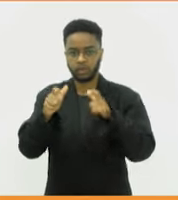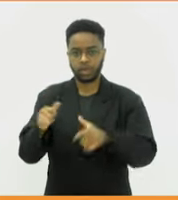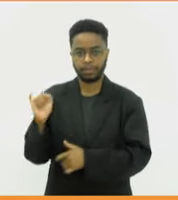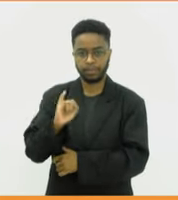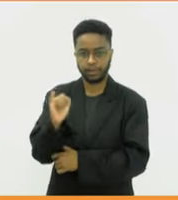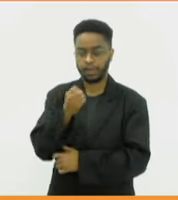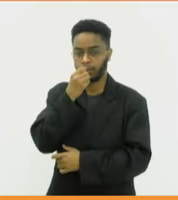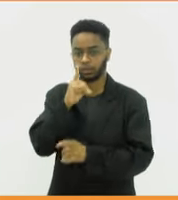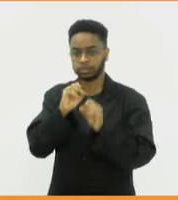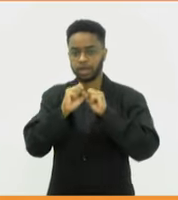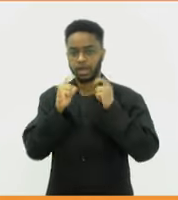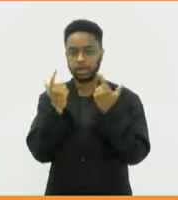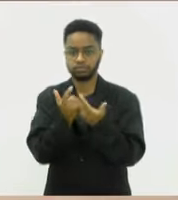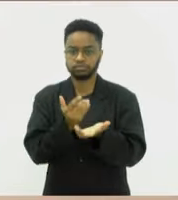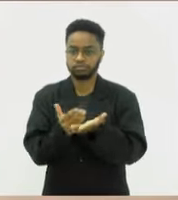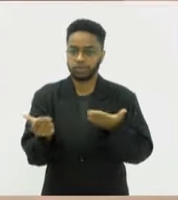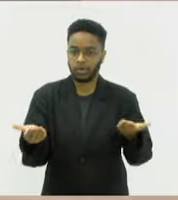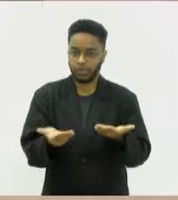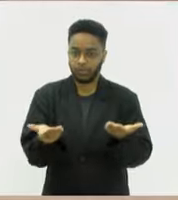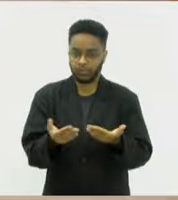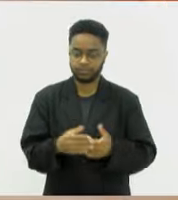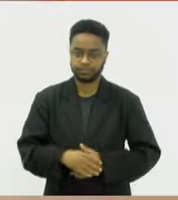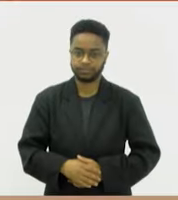Alerj começa agora.